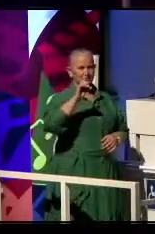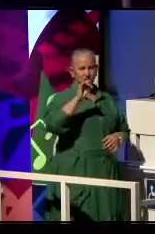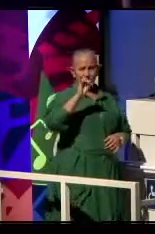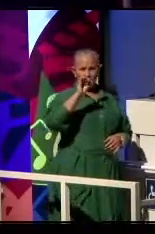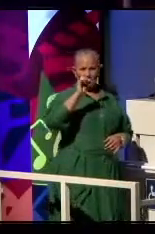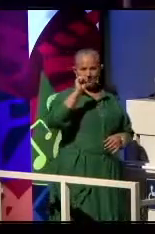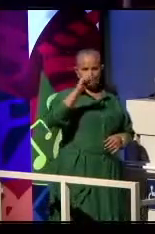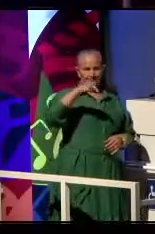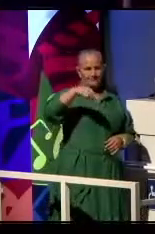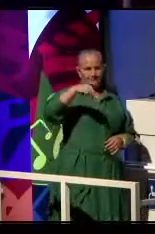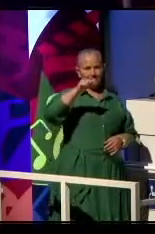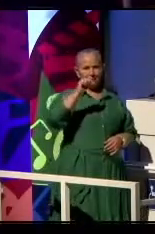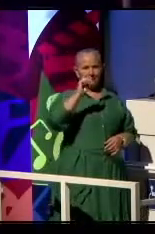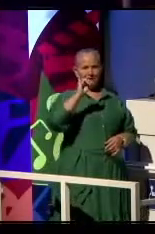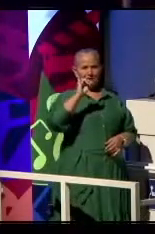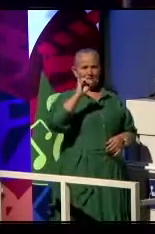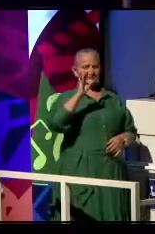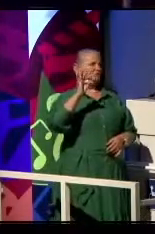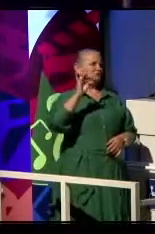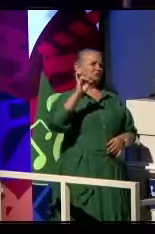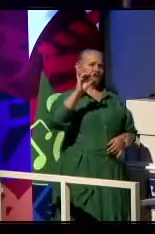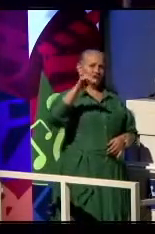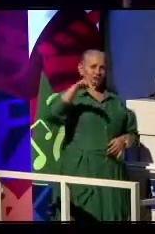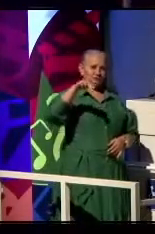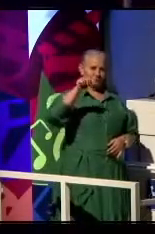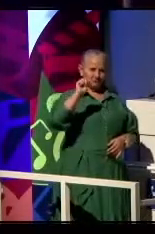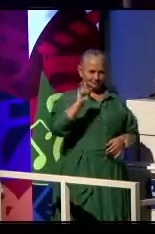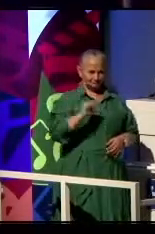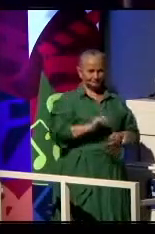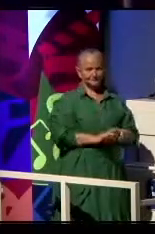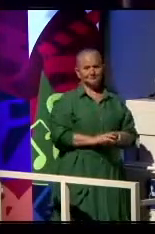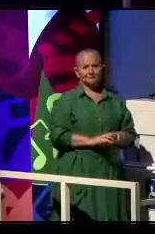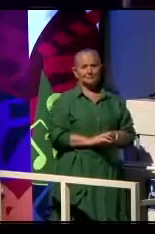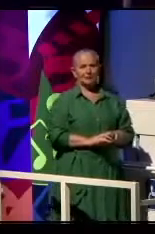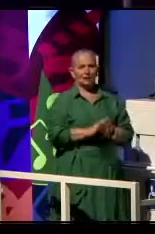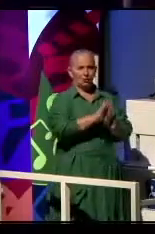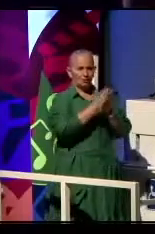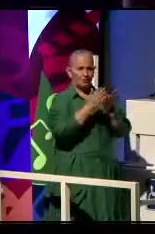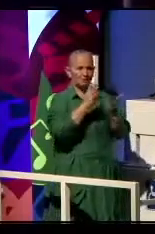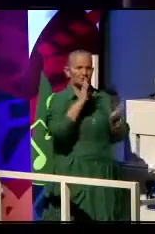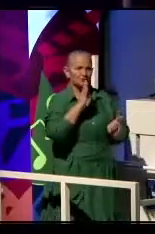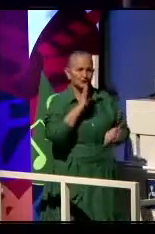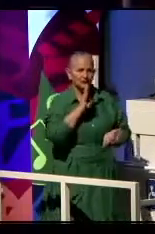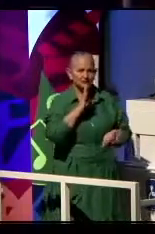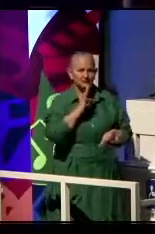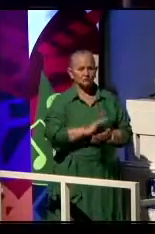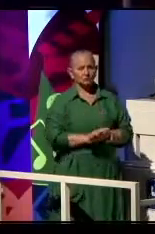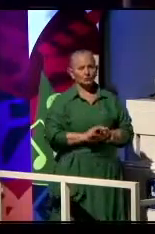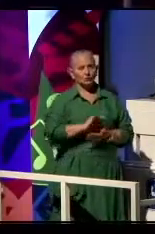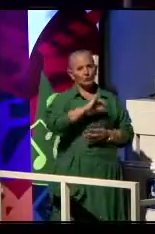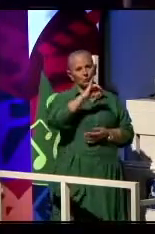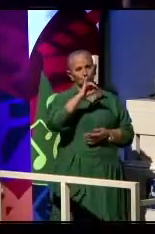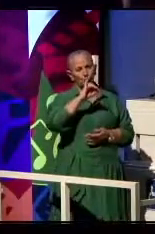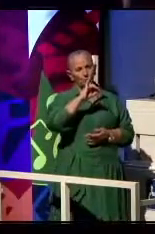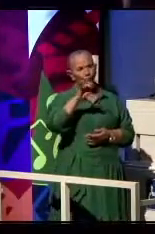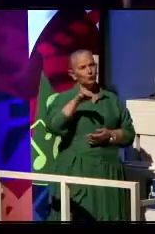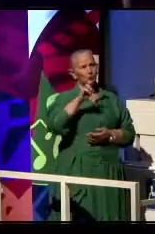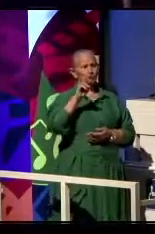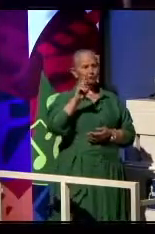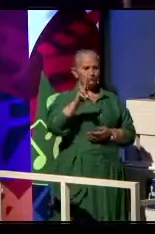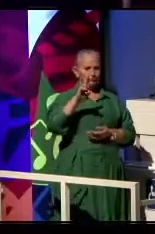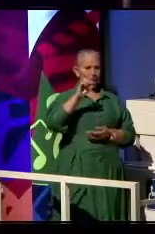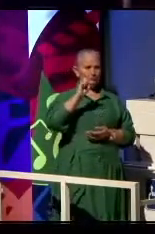muito conhecida, eles com o Juscelino Kubitschek. Foi nesse dia, em Diamantina, que eles tiveram esse encontro com o Juscelino